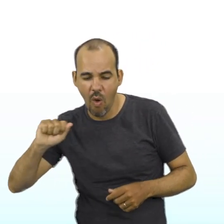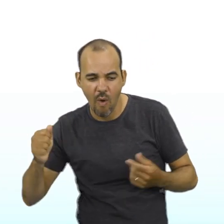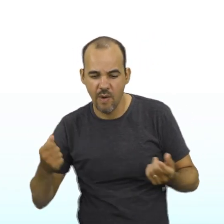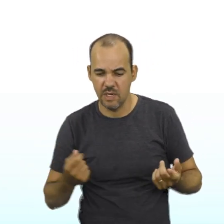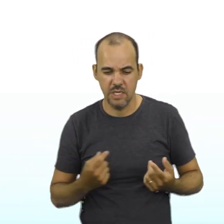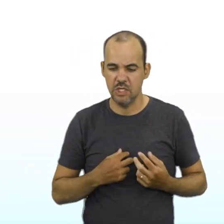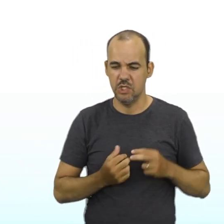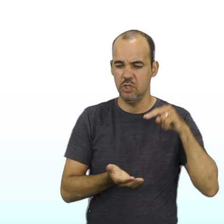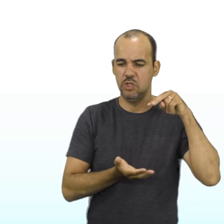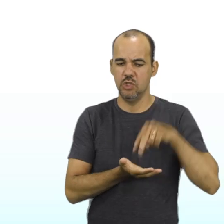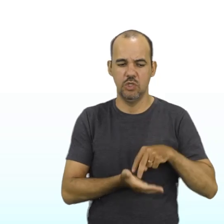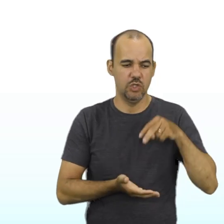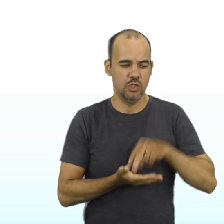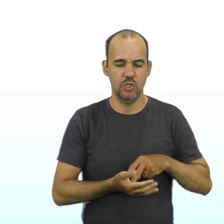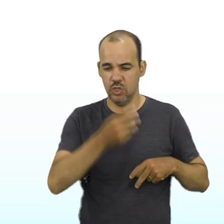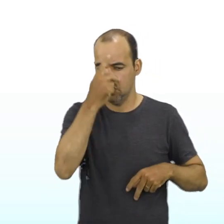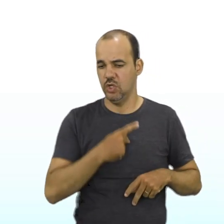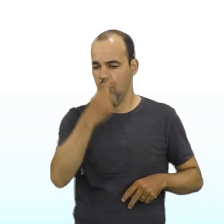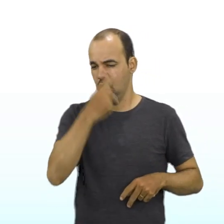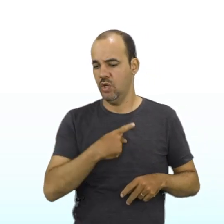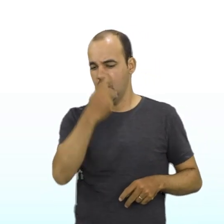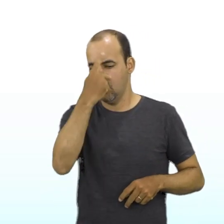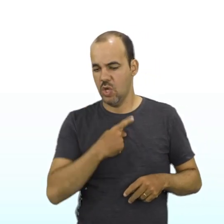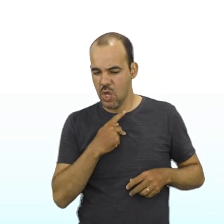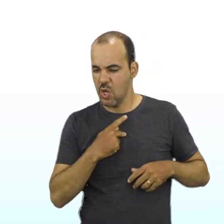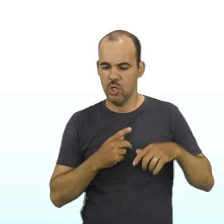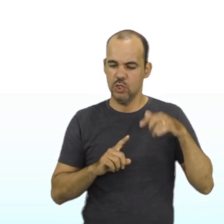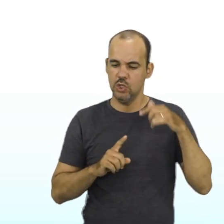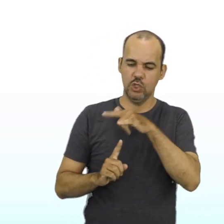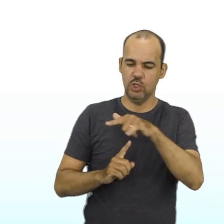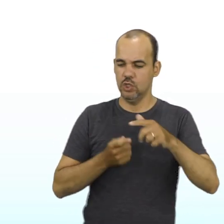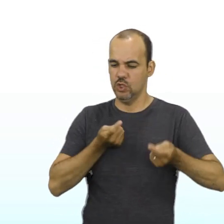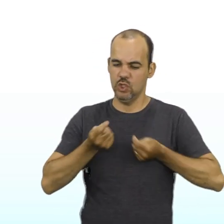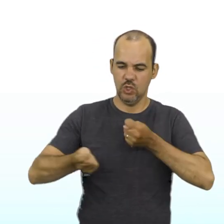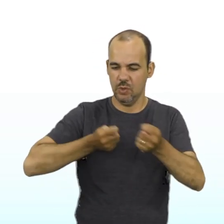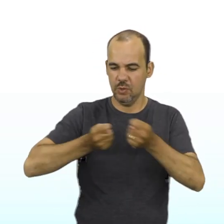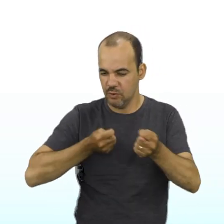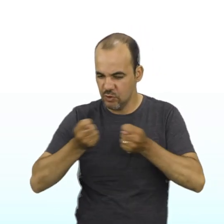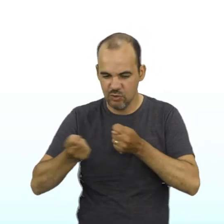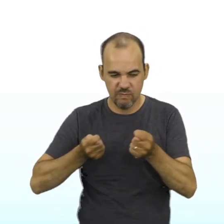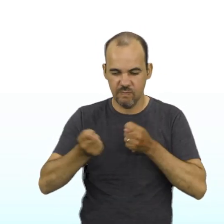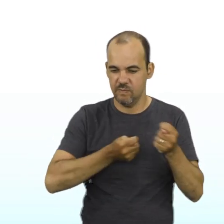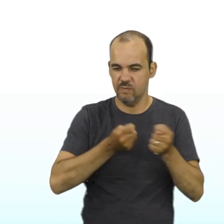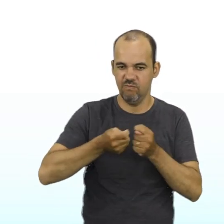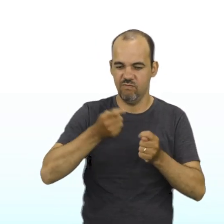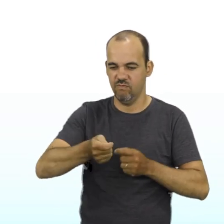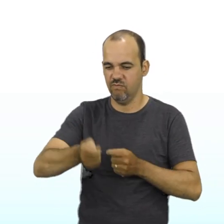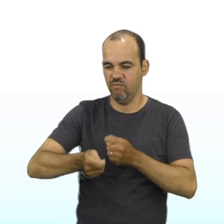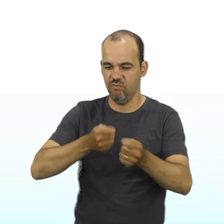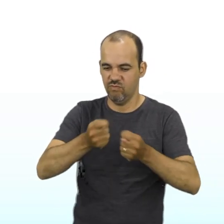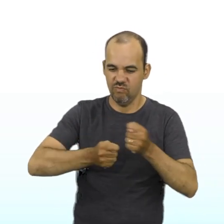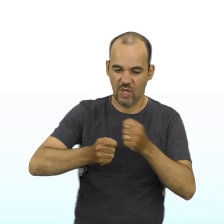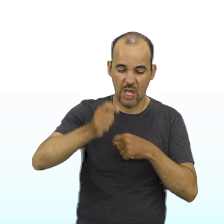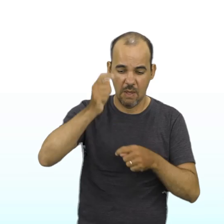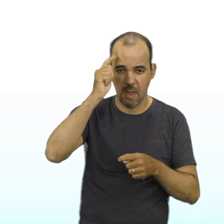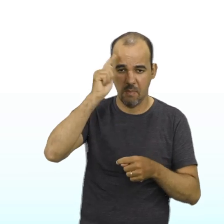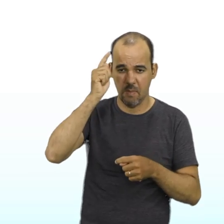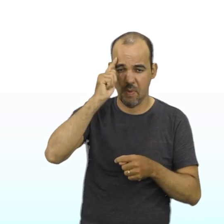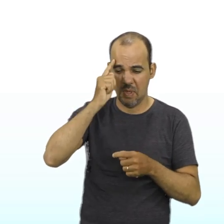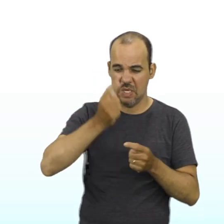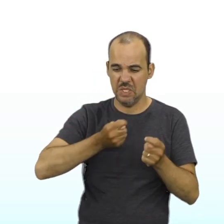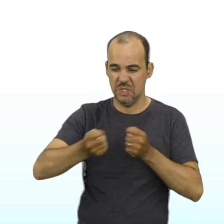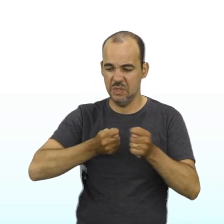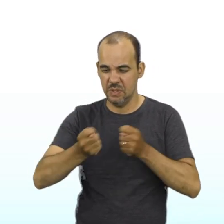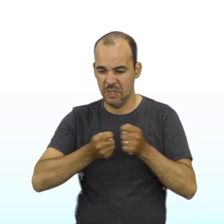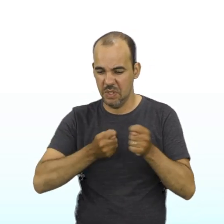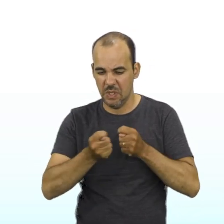sabe, né? Dessa dependência, desse controle, dessa presença todos os dias, ele